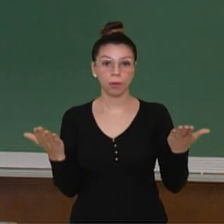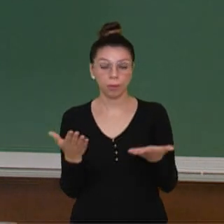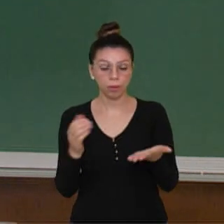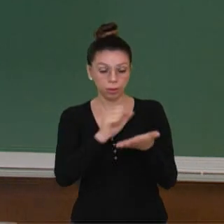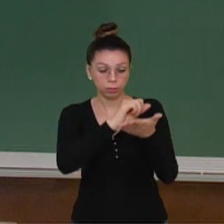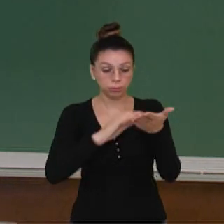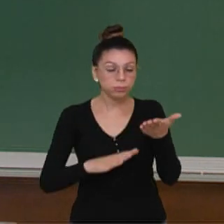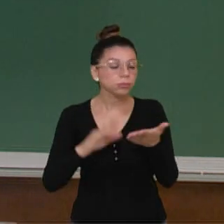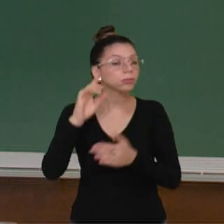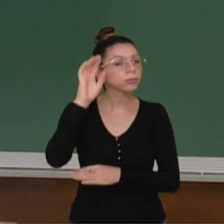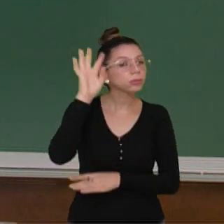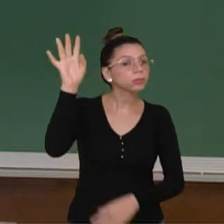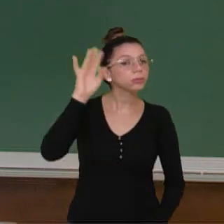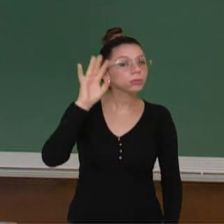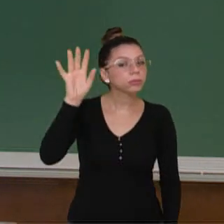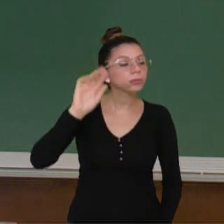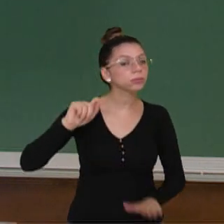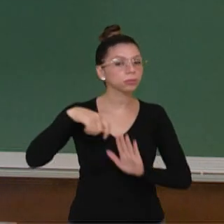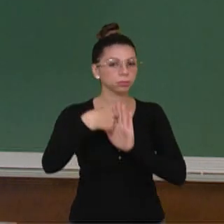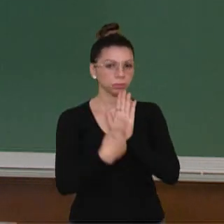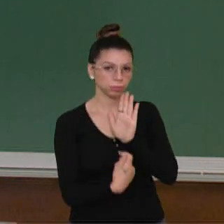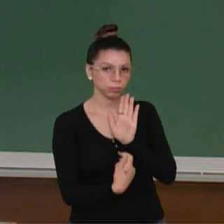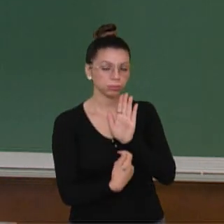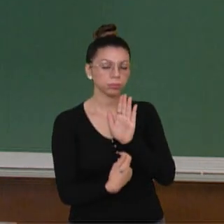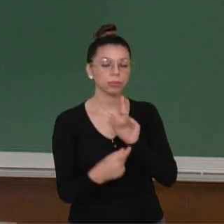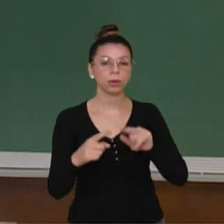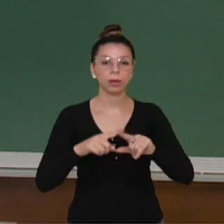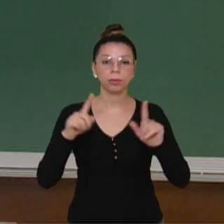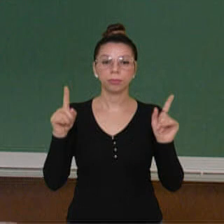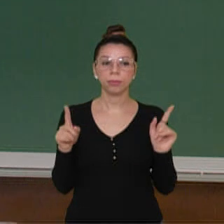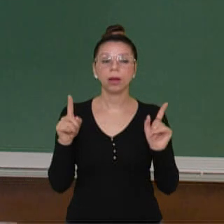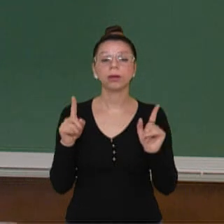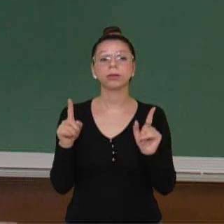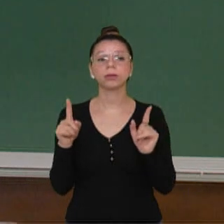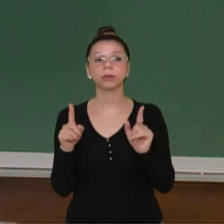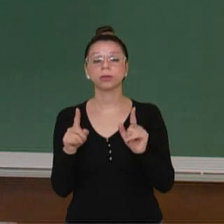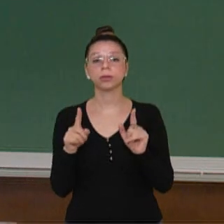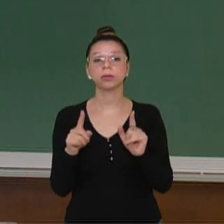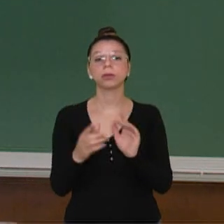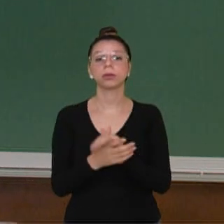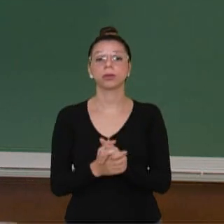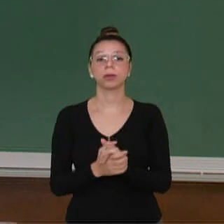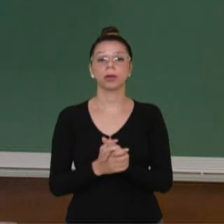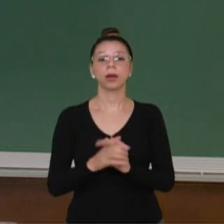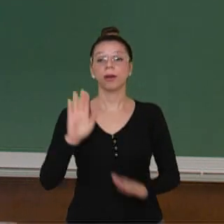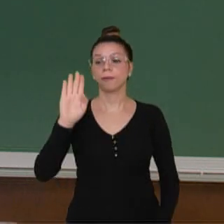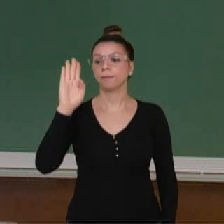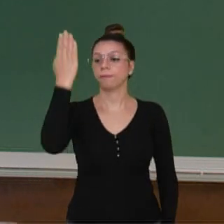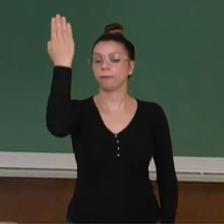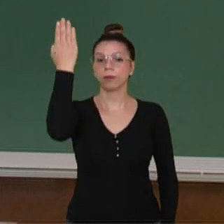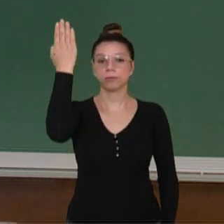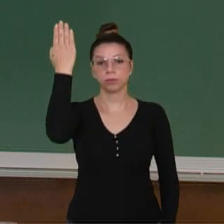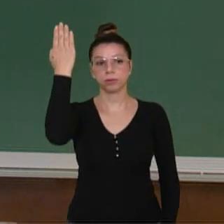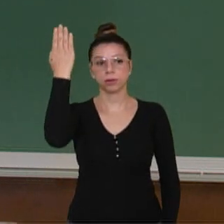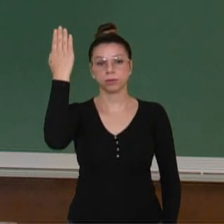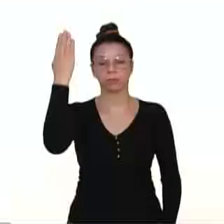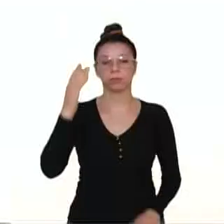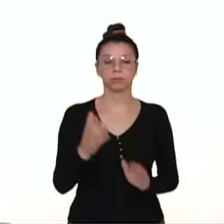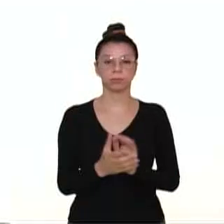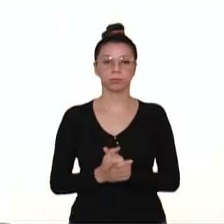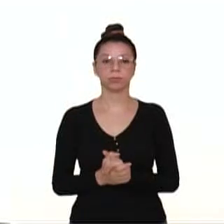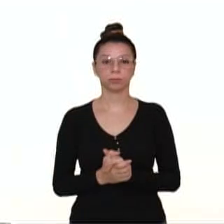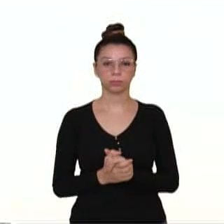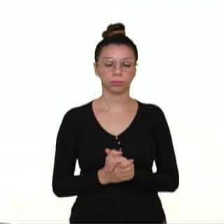gente pensar sobre o texto. Marque as alternativas falsas segundo a visão apresentada no